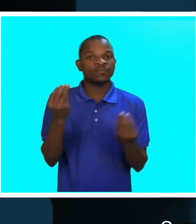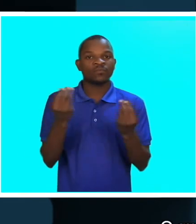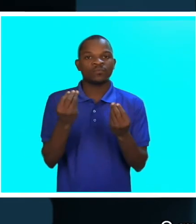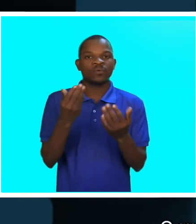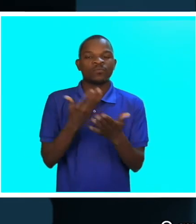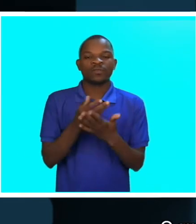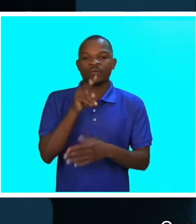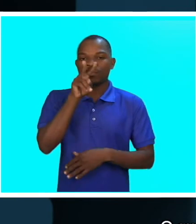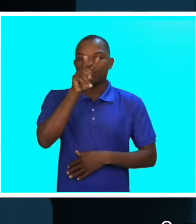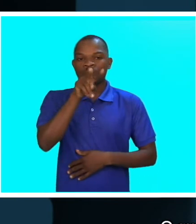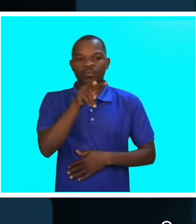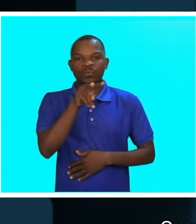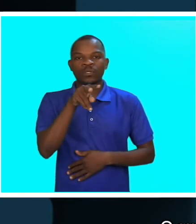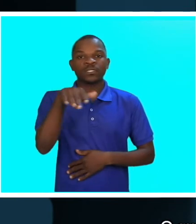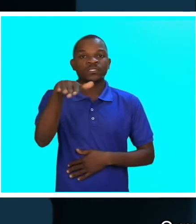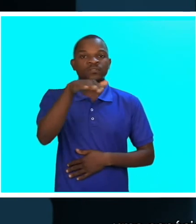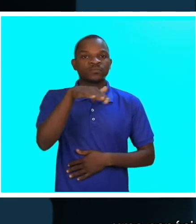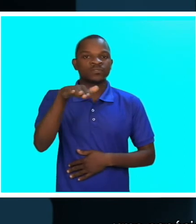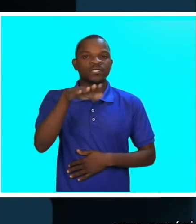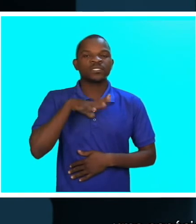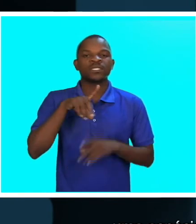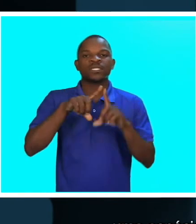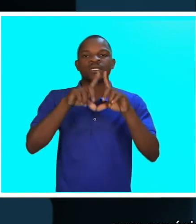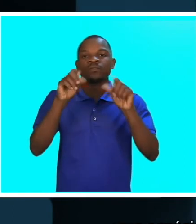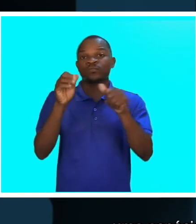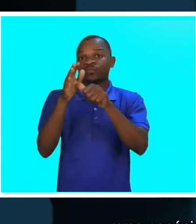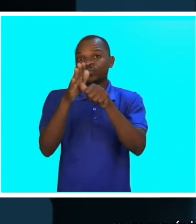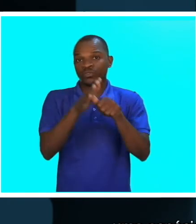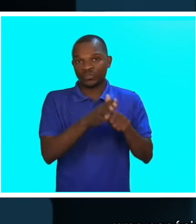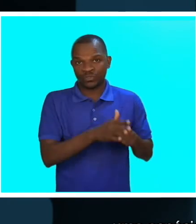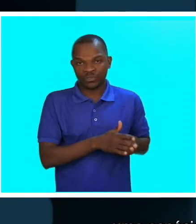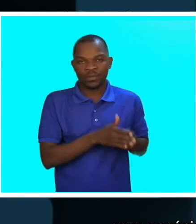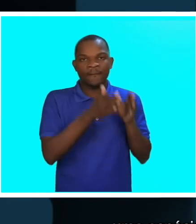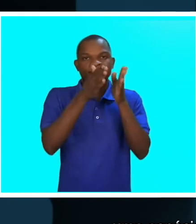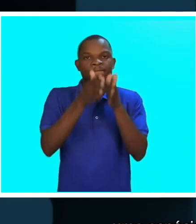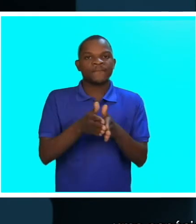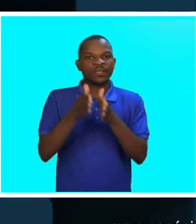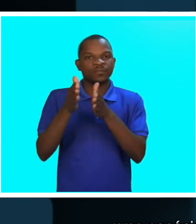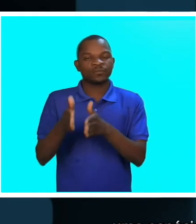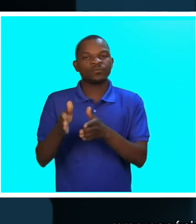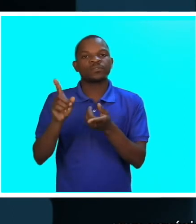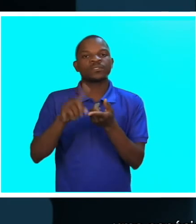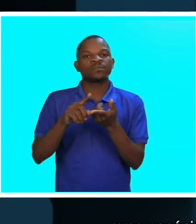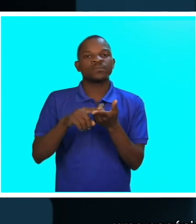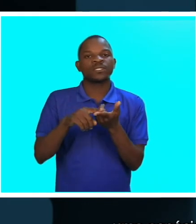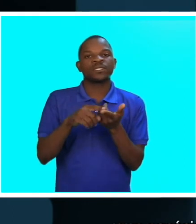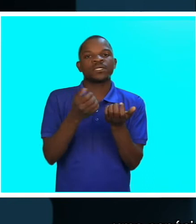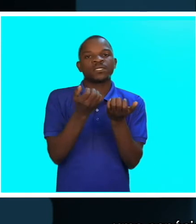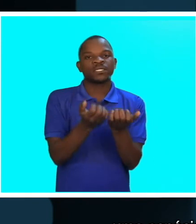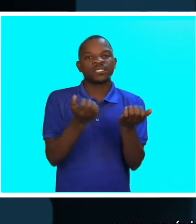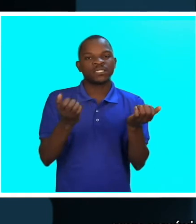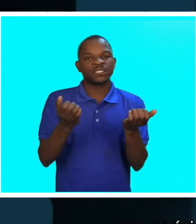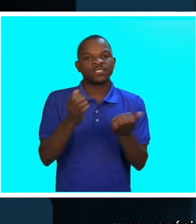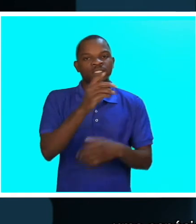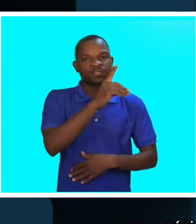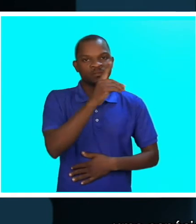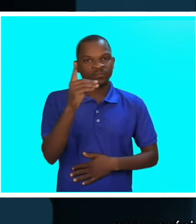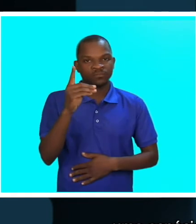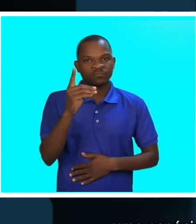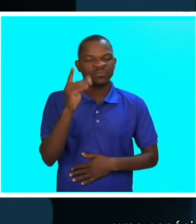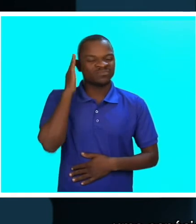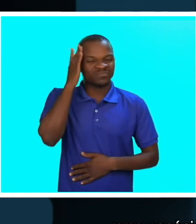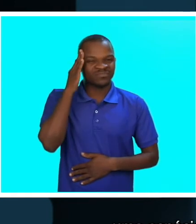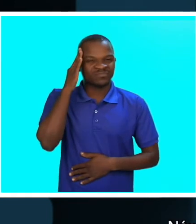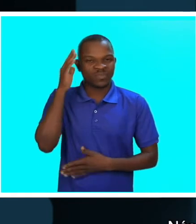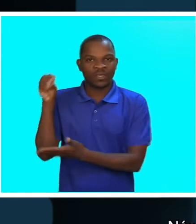observado na sociedade em que vivemos uma espécie de discriminação, não é? De pessoas ou crianças com